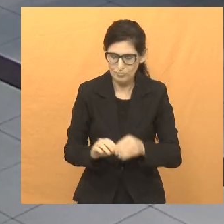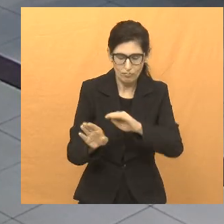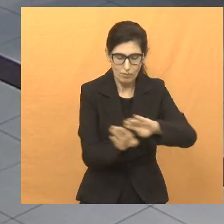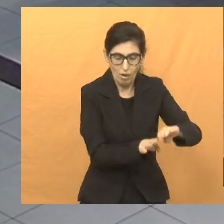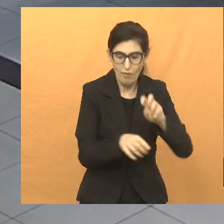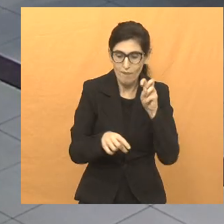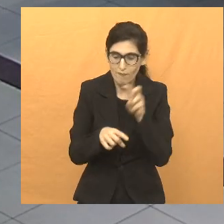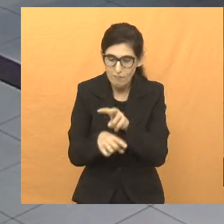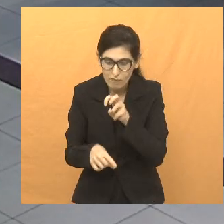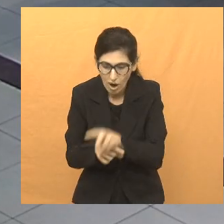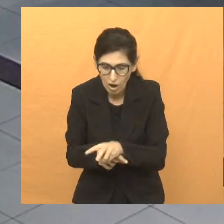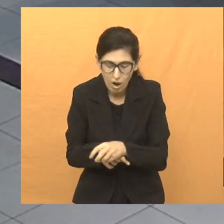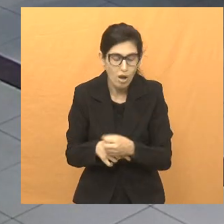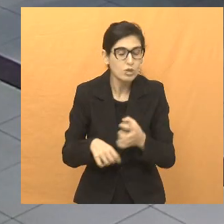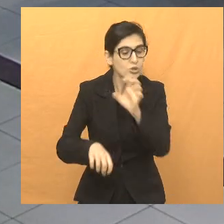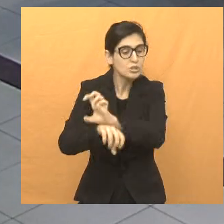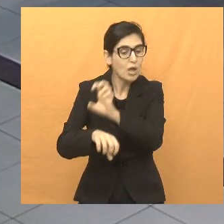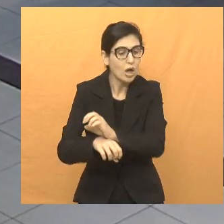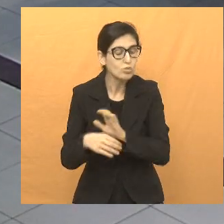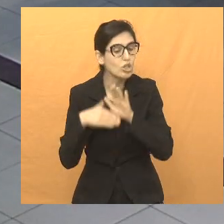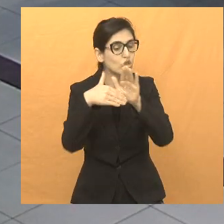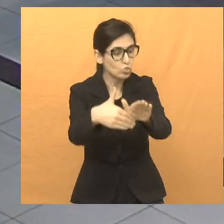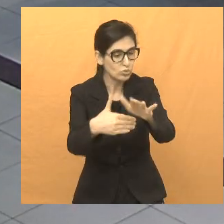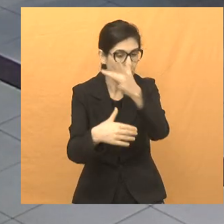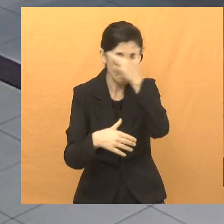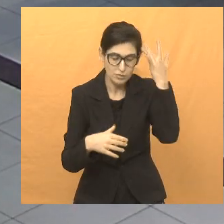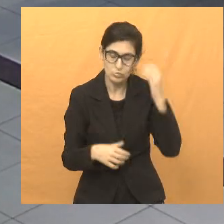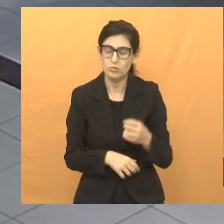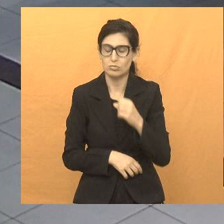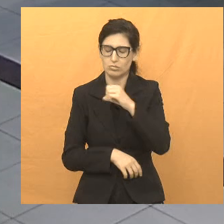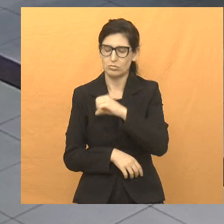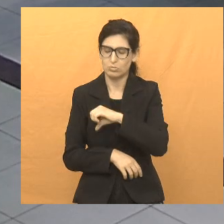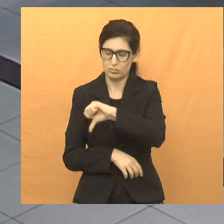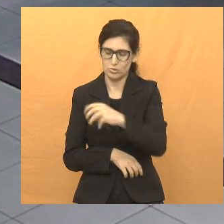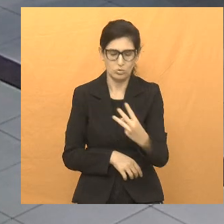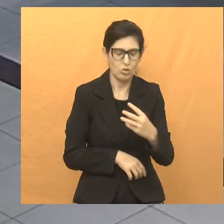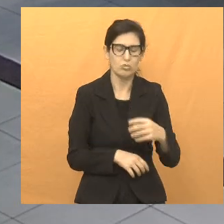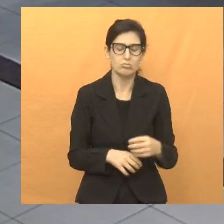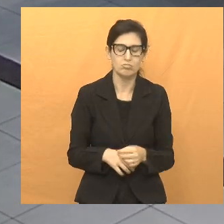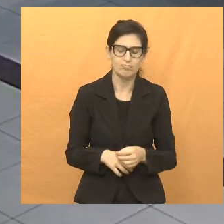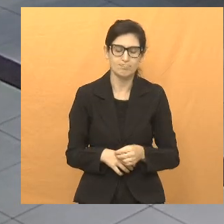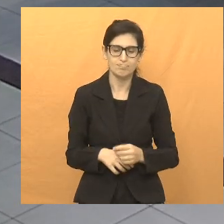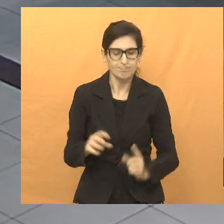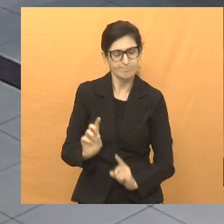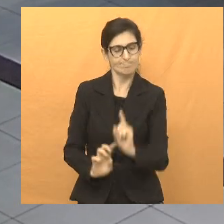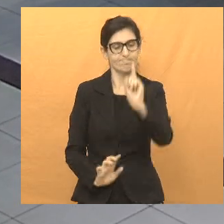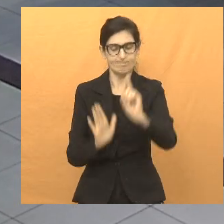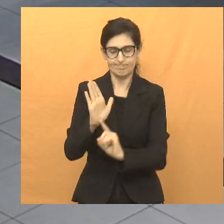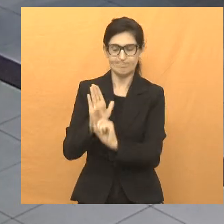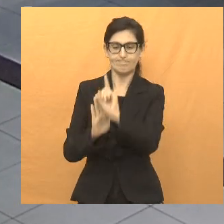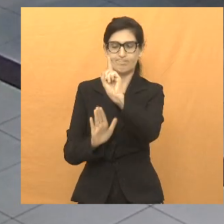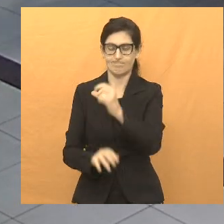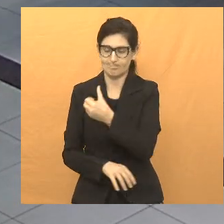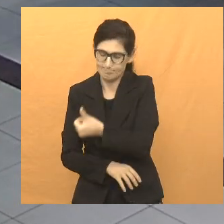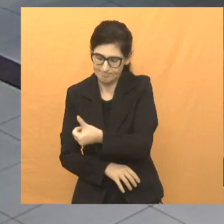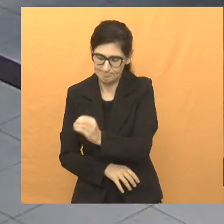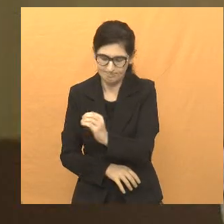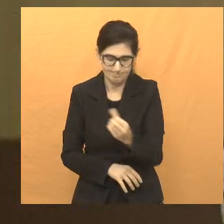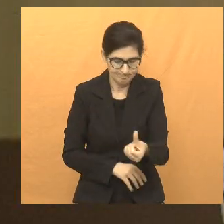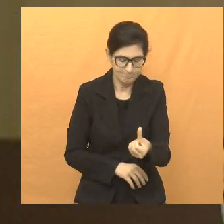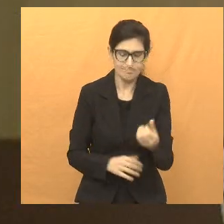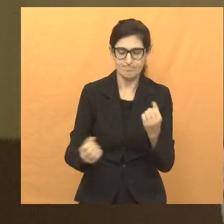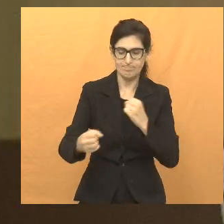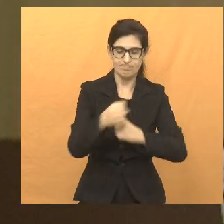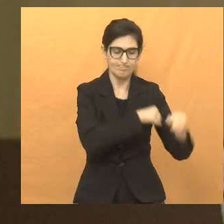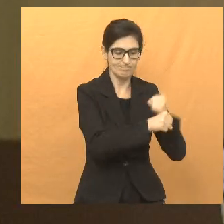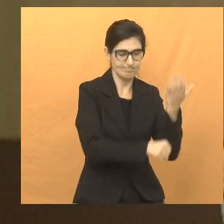cotas cedidas pelo Estado, de 93 para 606. É um aumento em relação ao ano passado